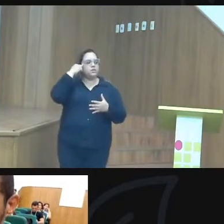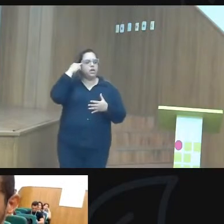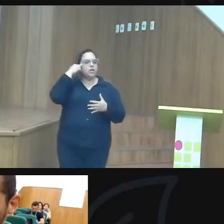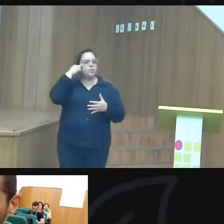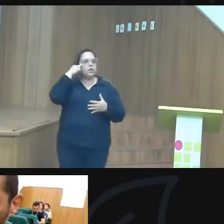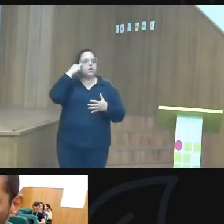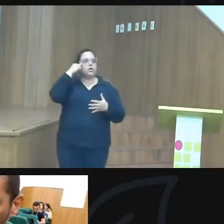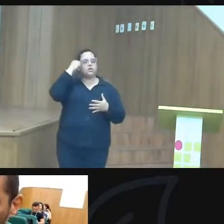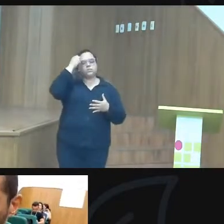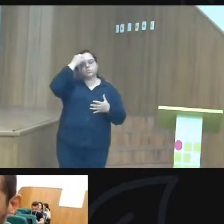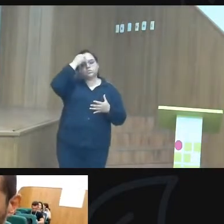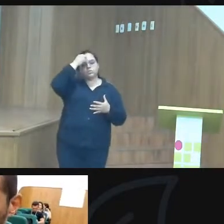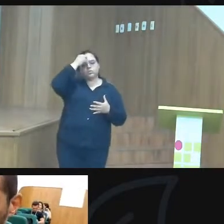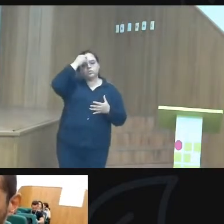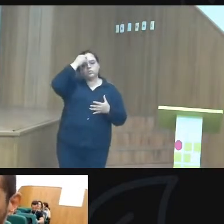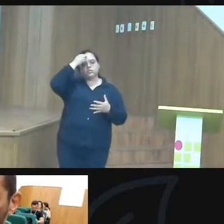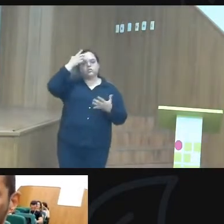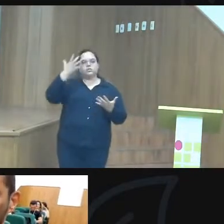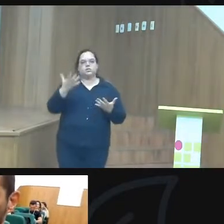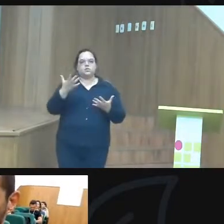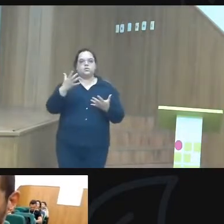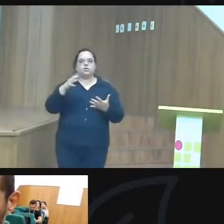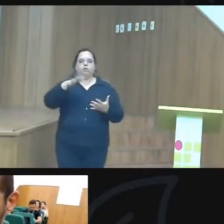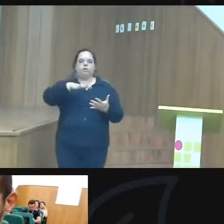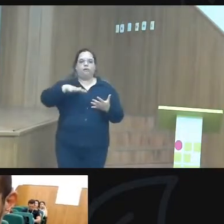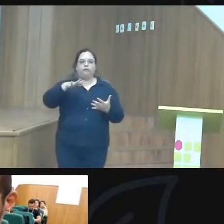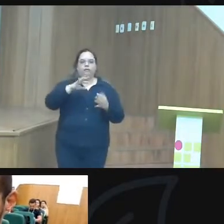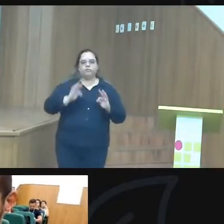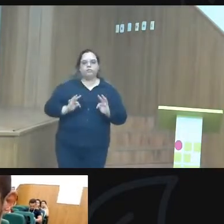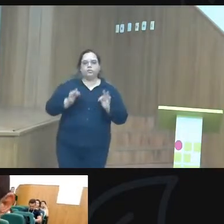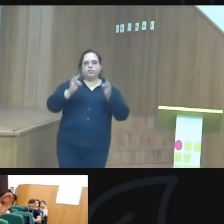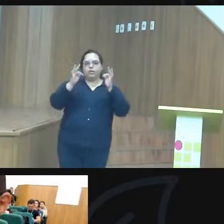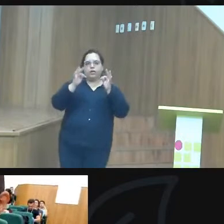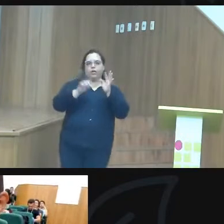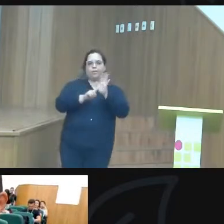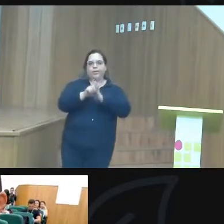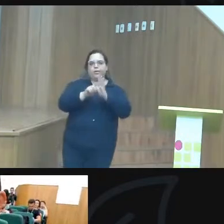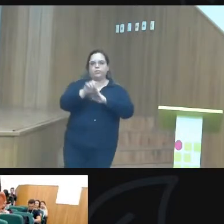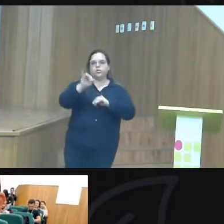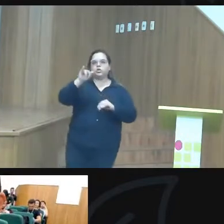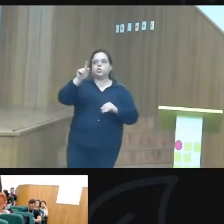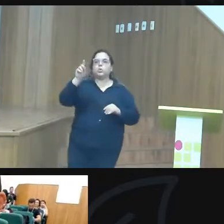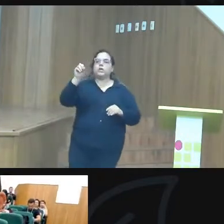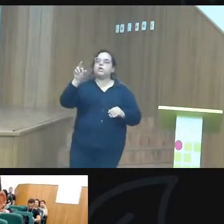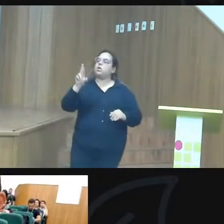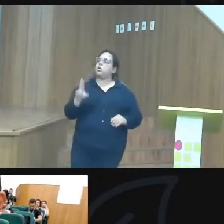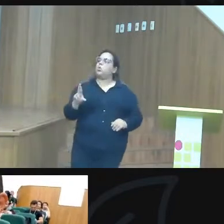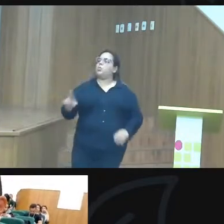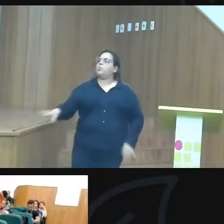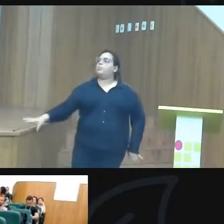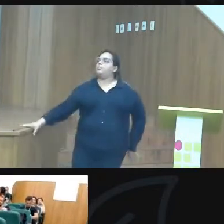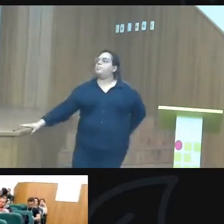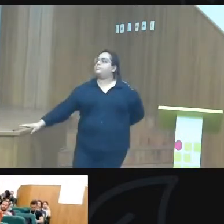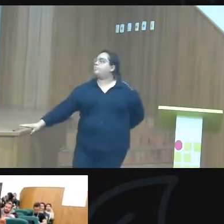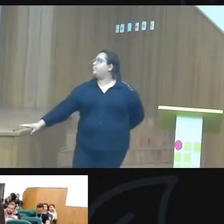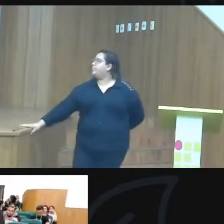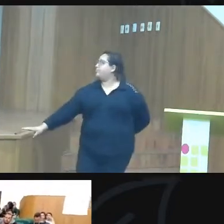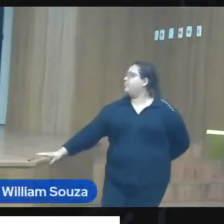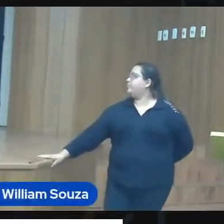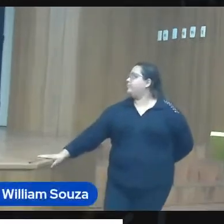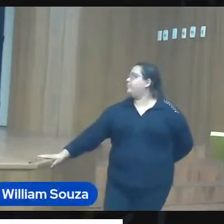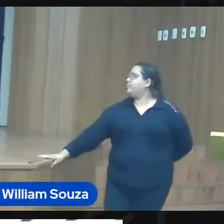na perspectiva de compreender a era tecnológica? Pergunta do Igor Souza, que está assistindo a nossa transmissão. Ah,